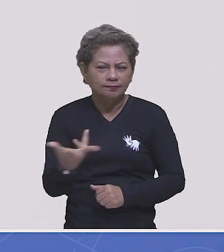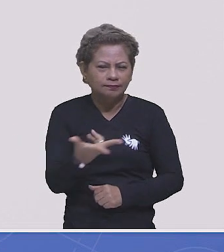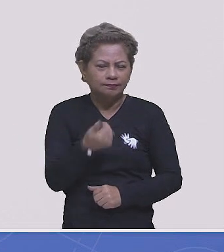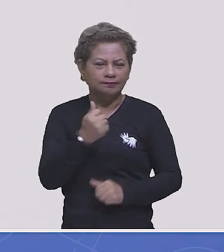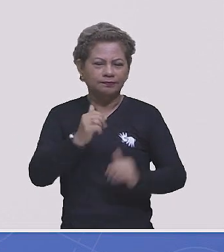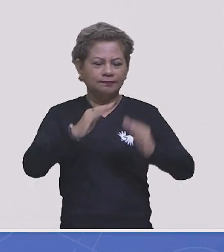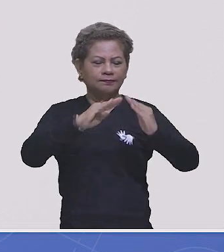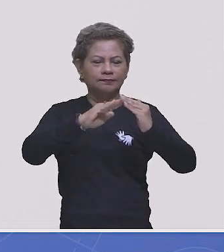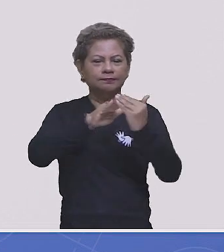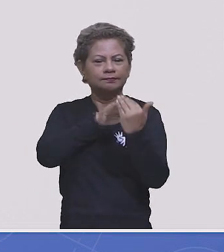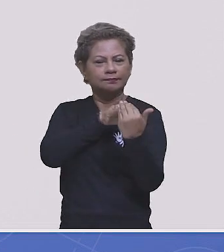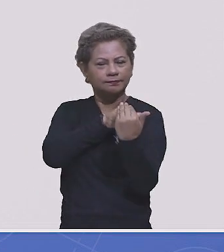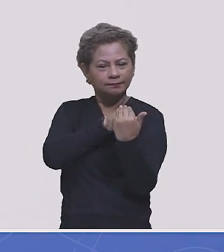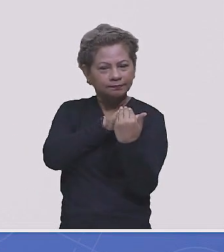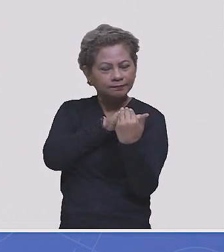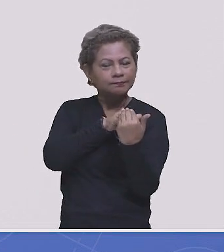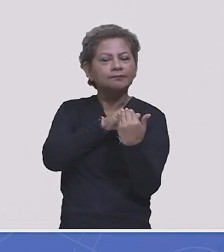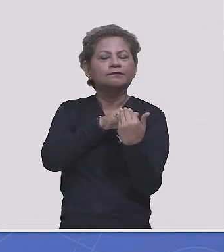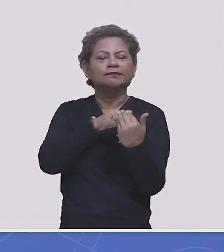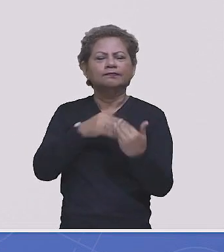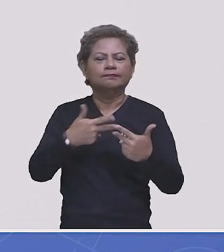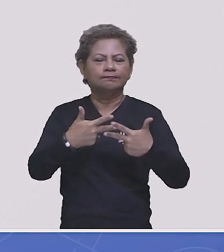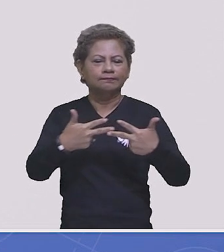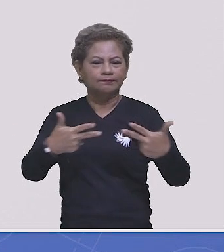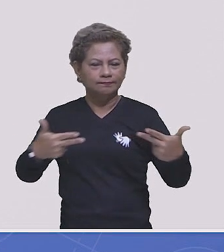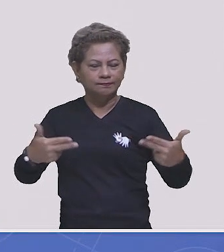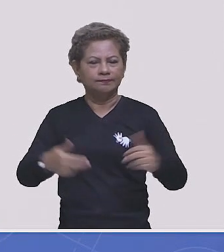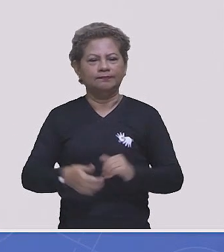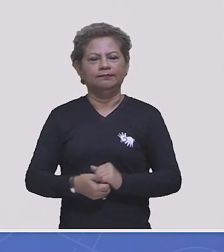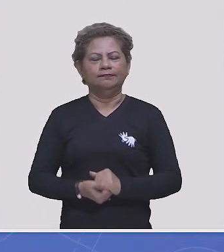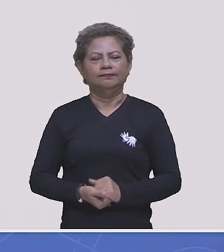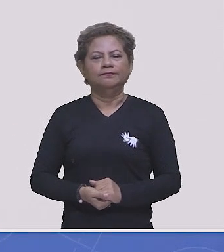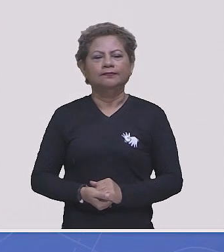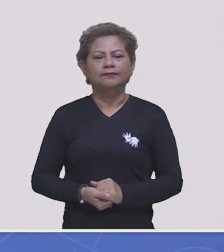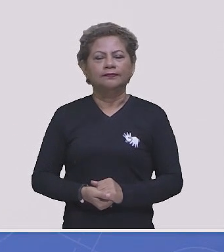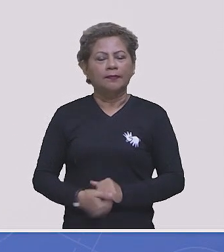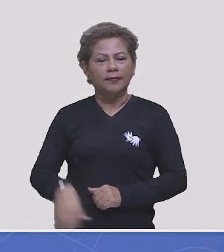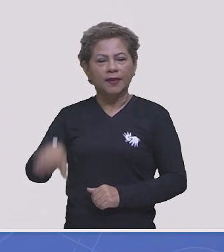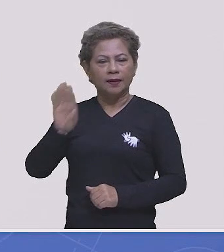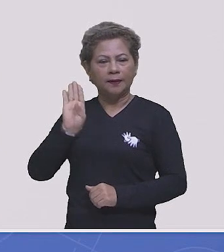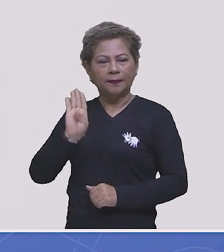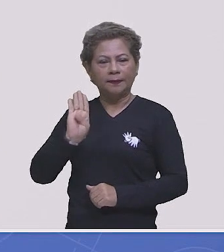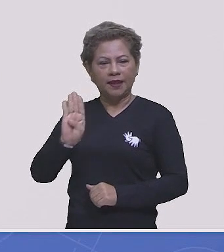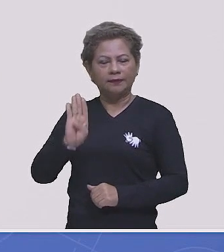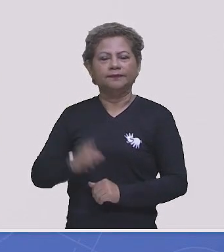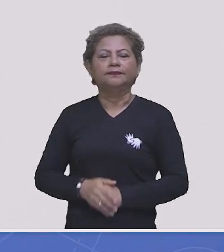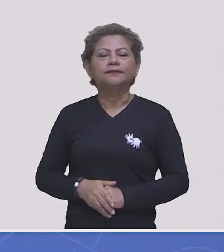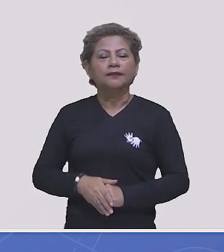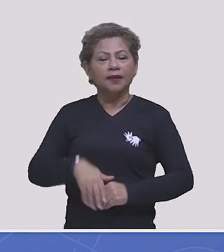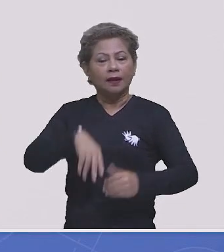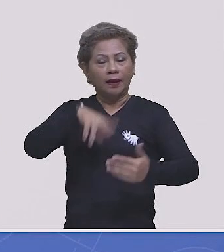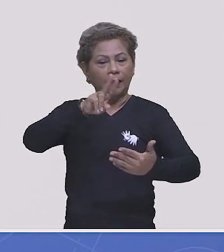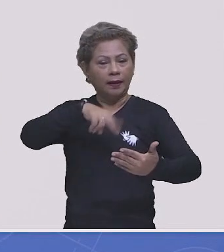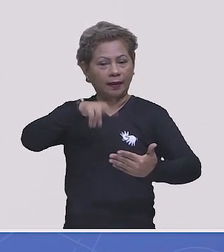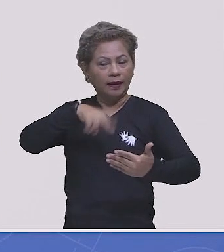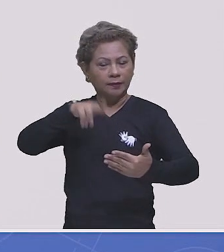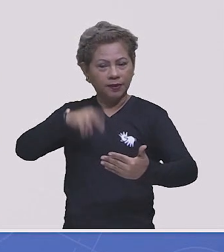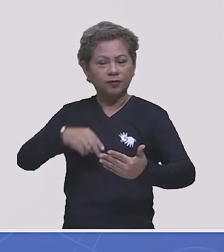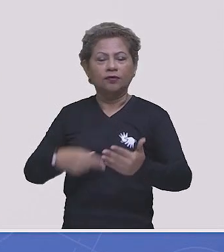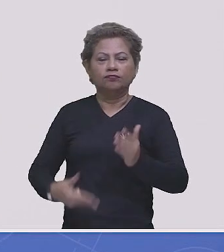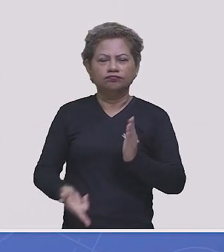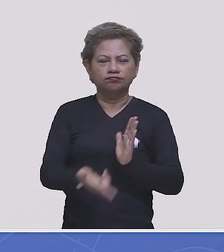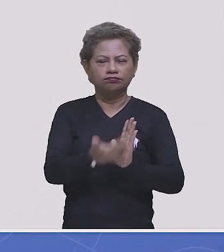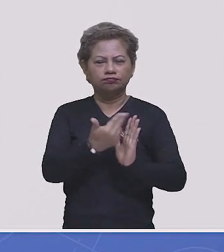os hipogeus e as mastabas. Alternativa B. Na pintura, as figuras